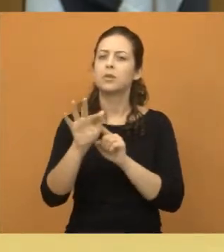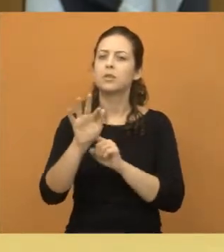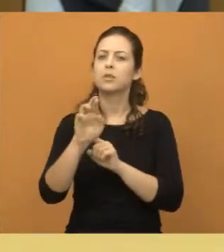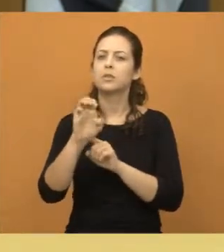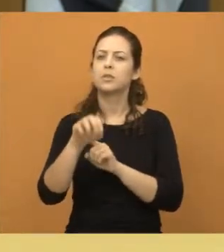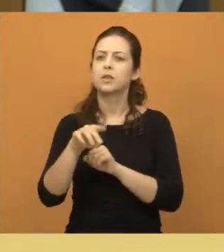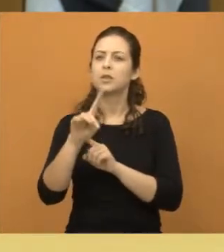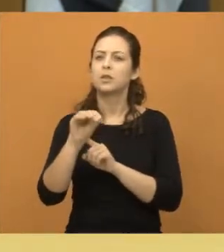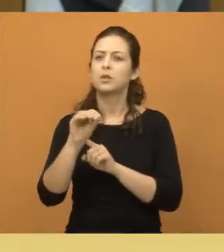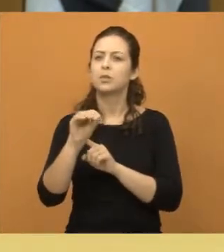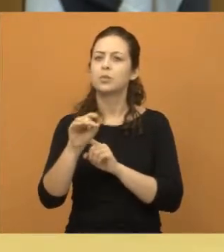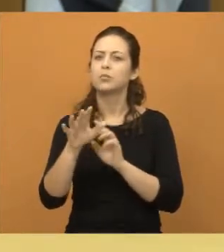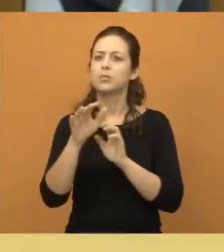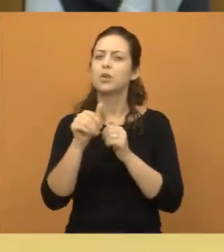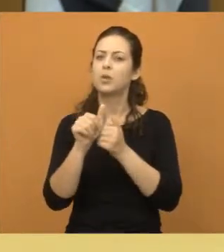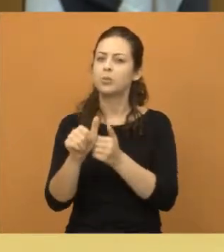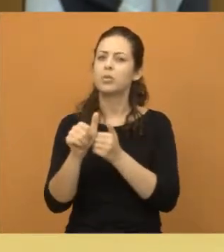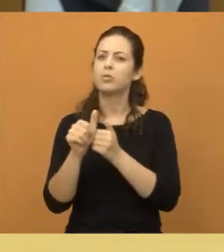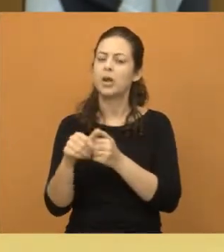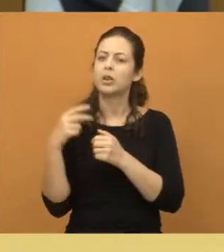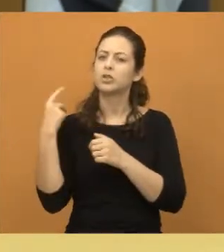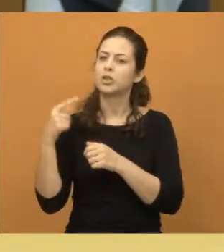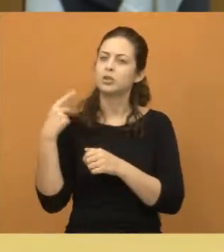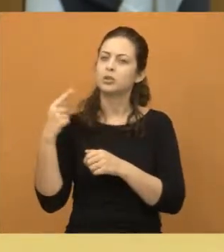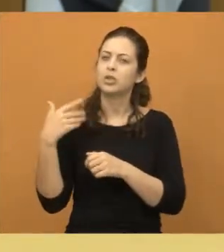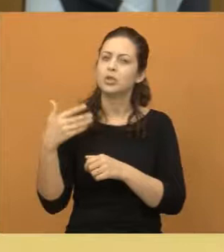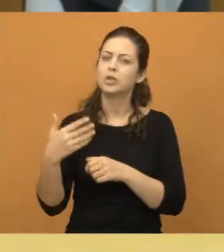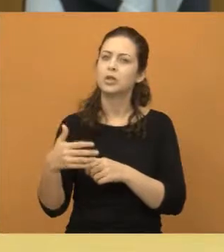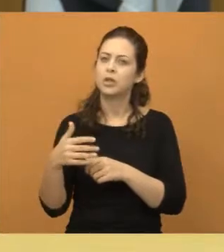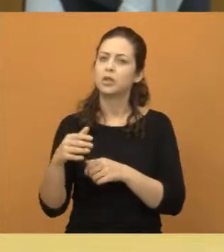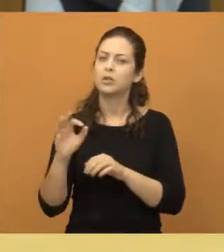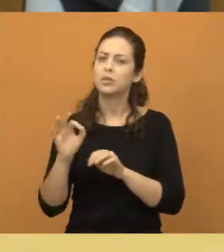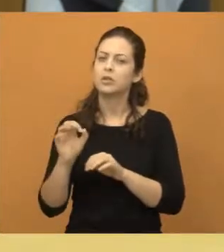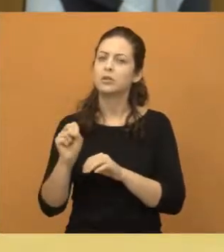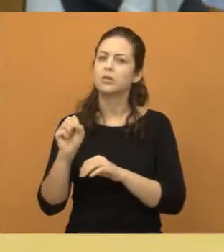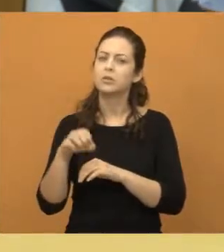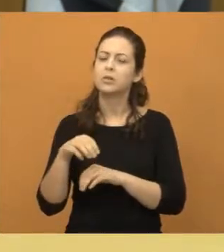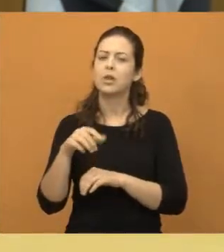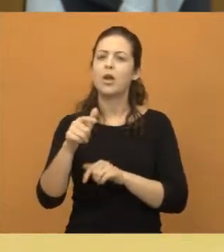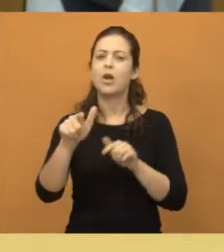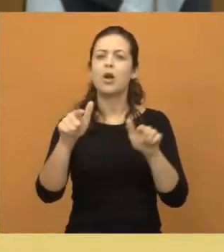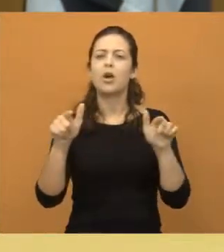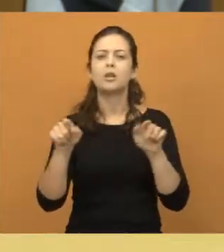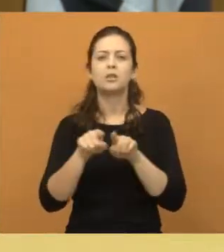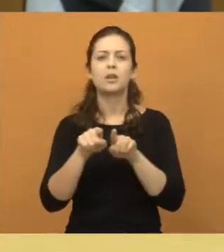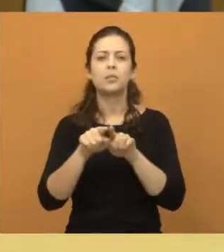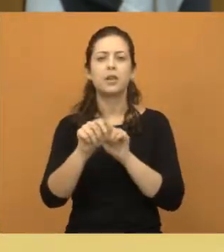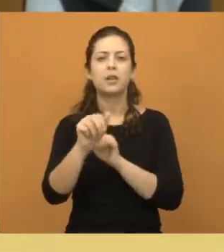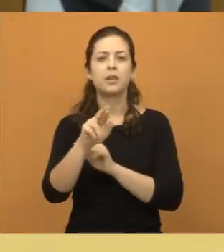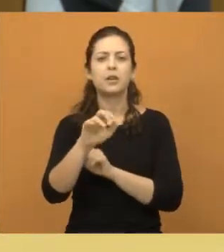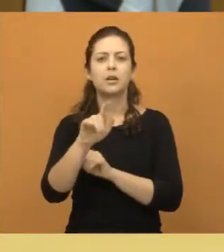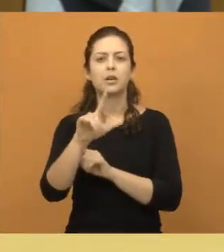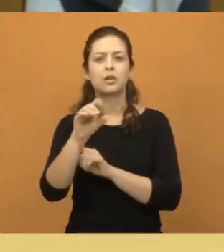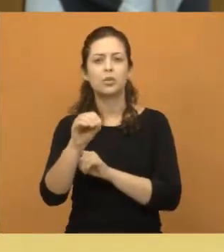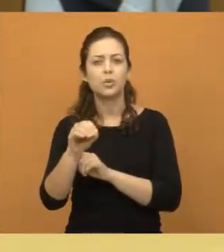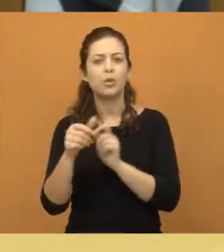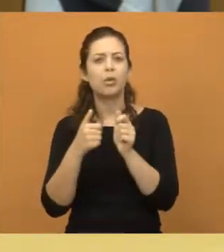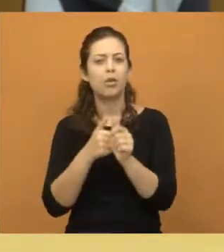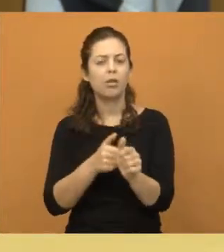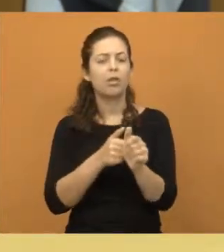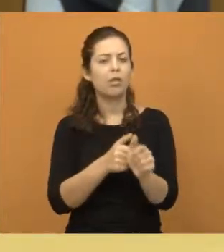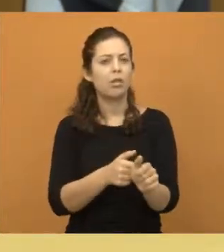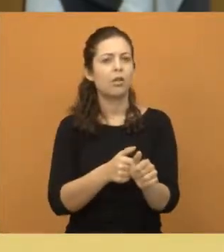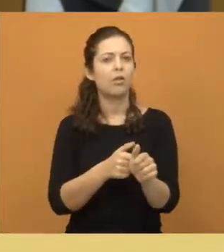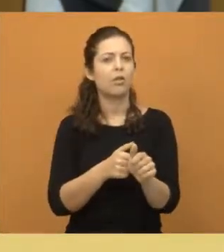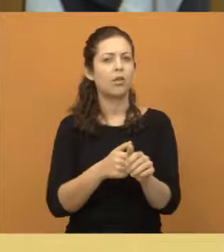Fernando também tem acompanhado muito lá, há muito tempo, inclusive, não é, Fernando? E outros vereadores, que o Arildo também tem acompanhado essa questão. Então, eu não